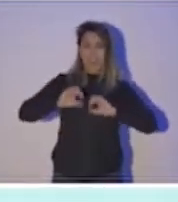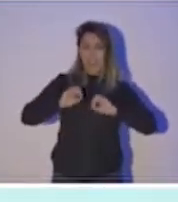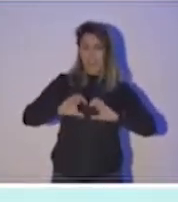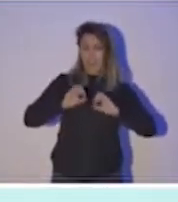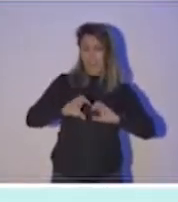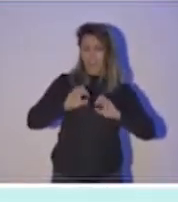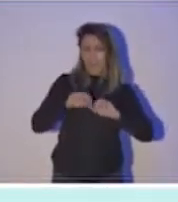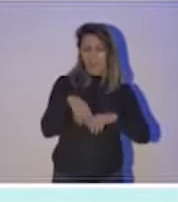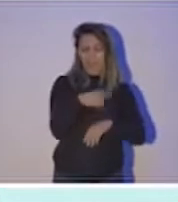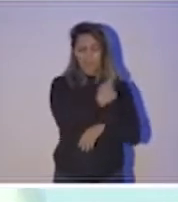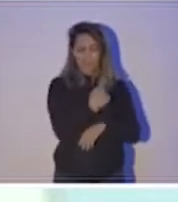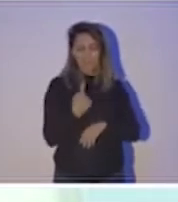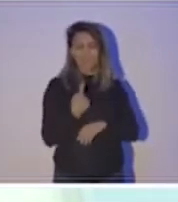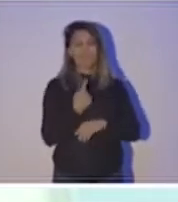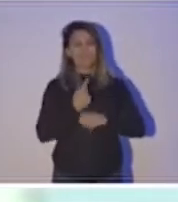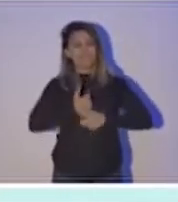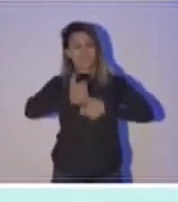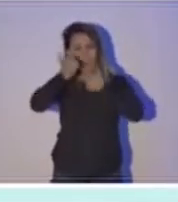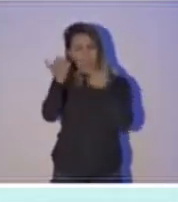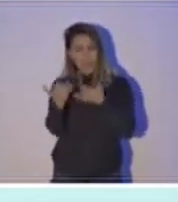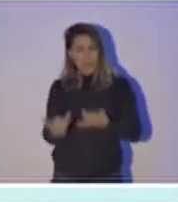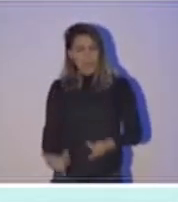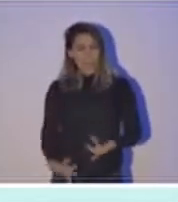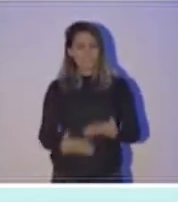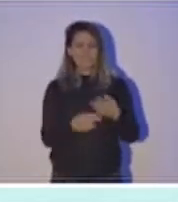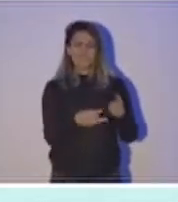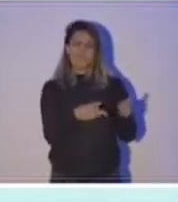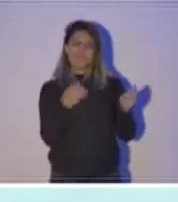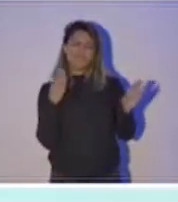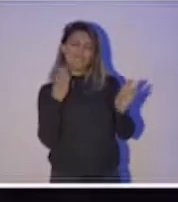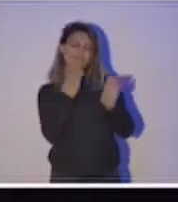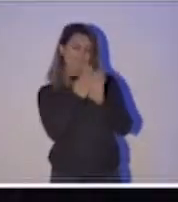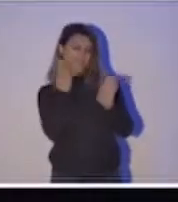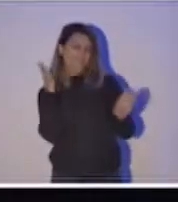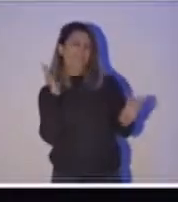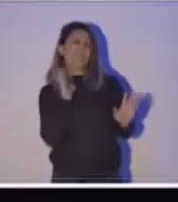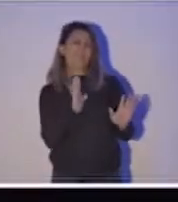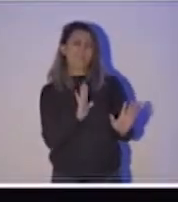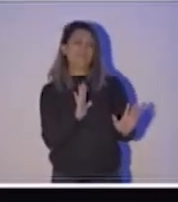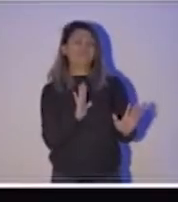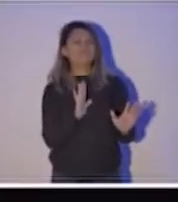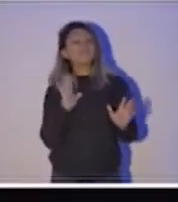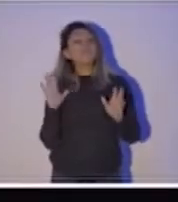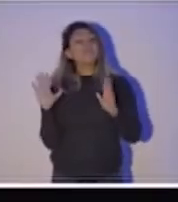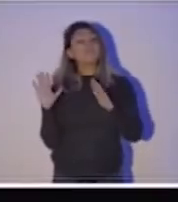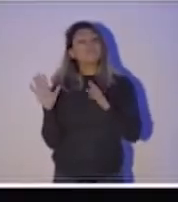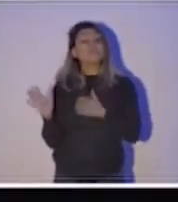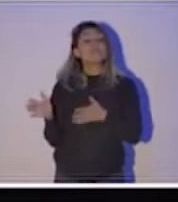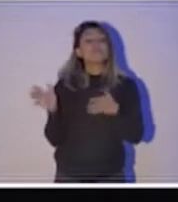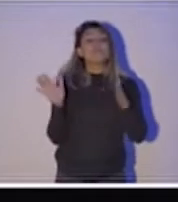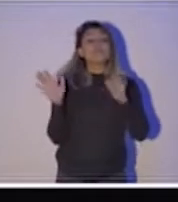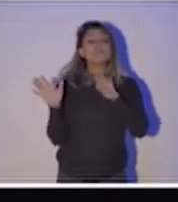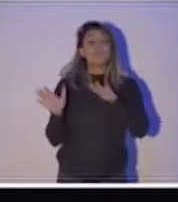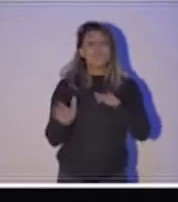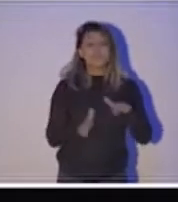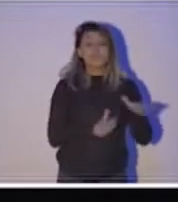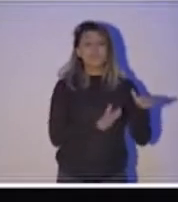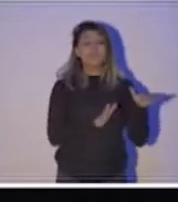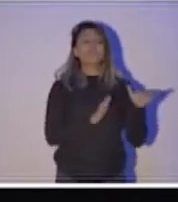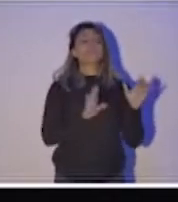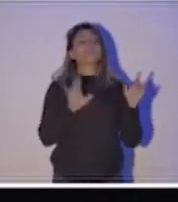ali com a gente, e é bem isso aí, por aí. E também os professores criaram